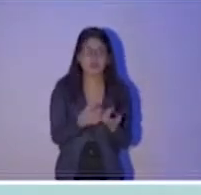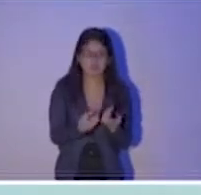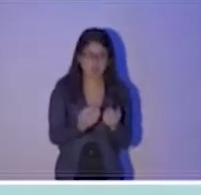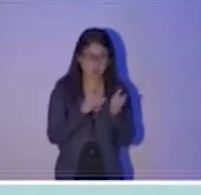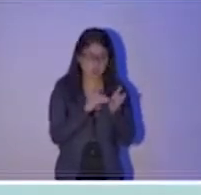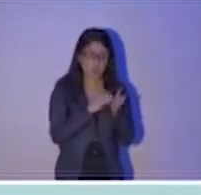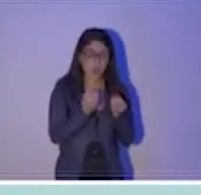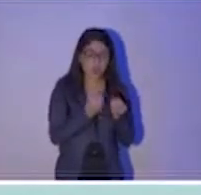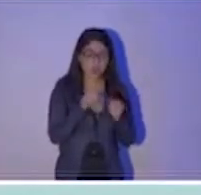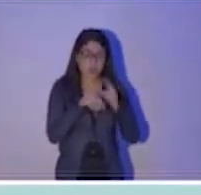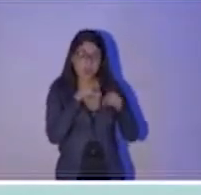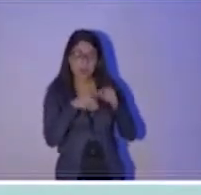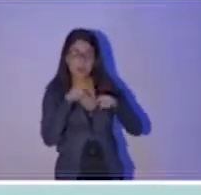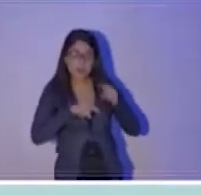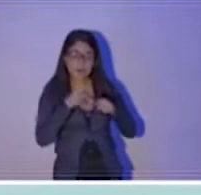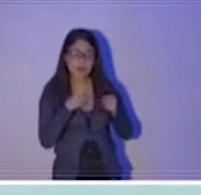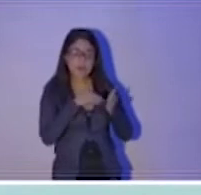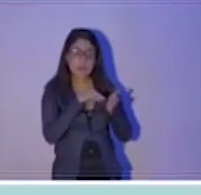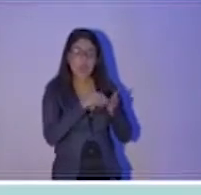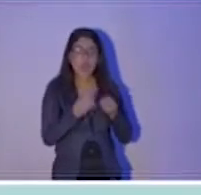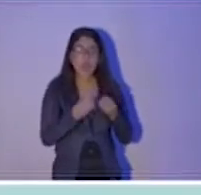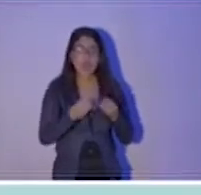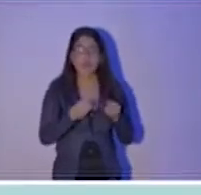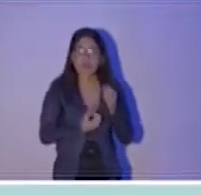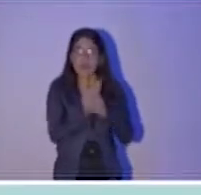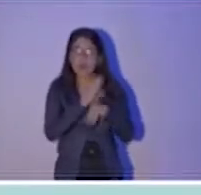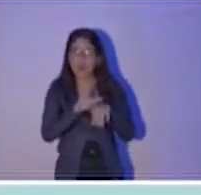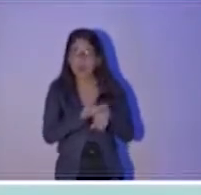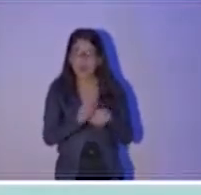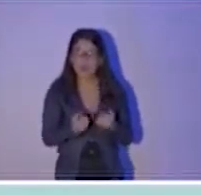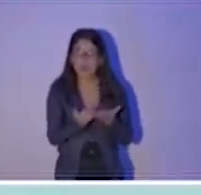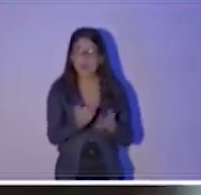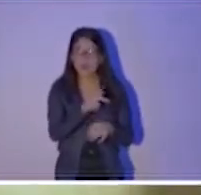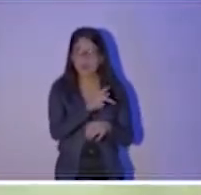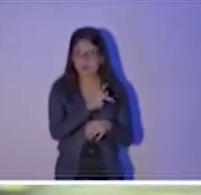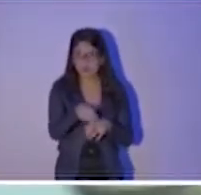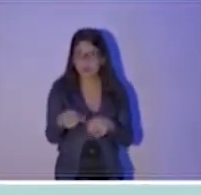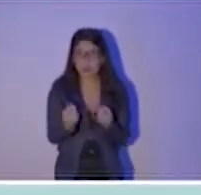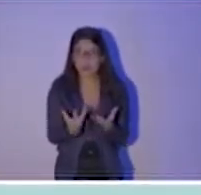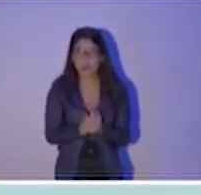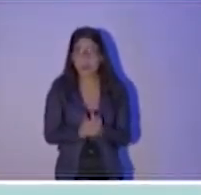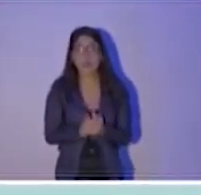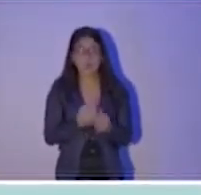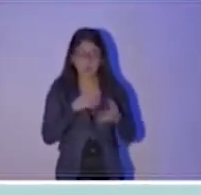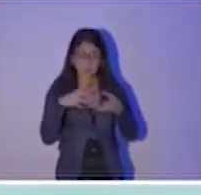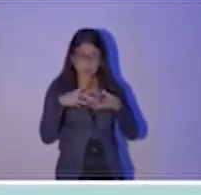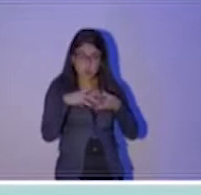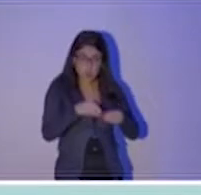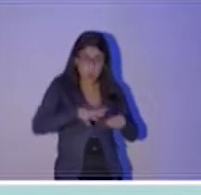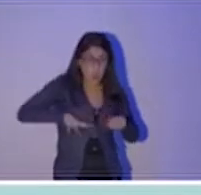do material, como é que ela forma o professor, porque tudo isso junto é que faz o aluno ser bem formado.